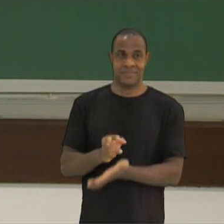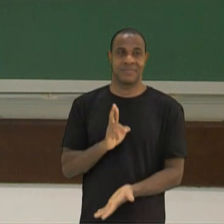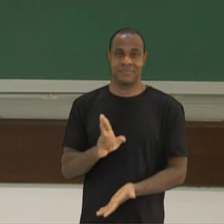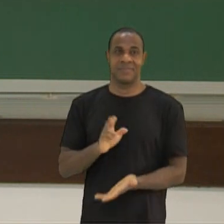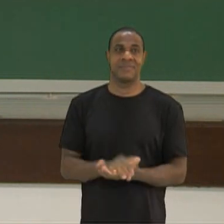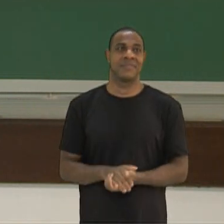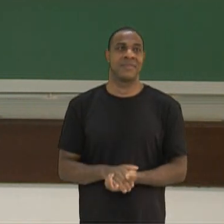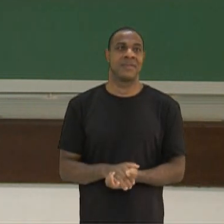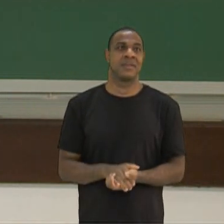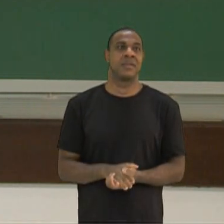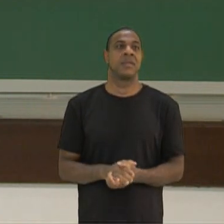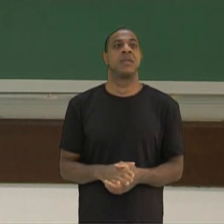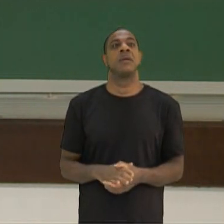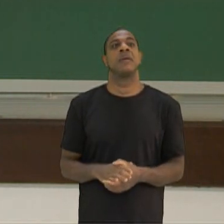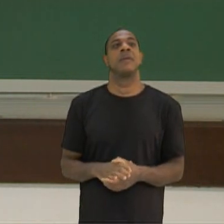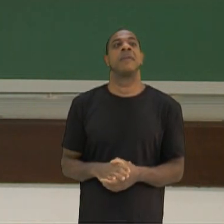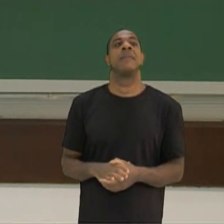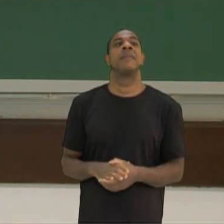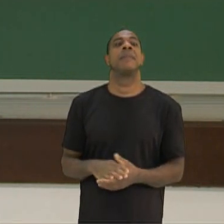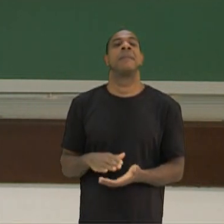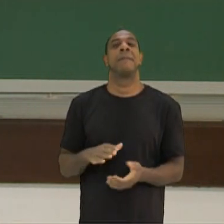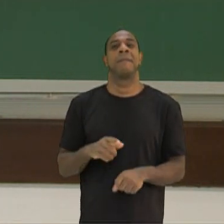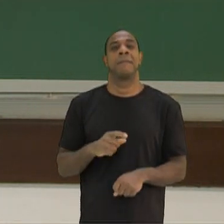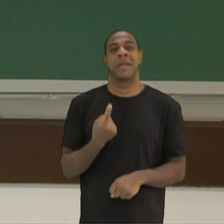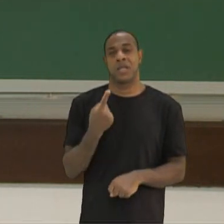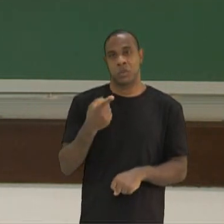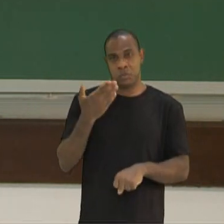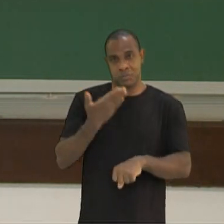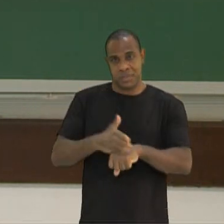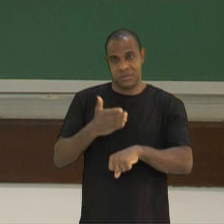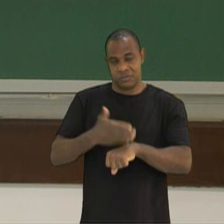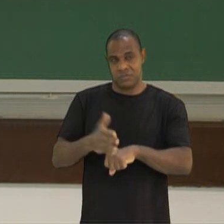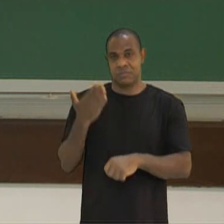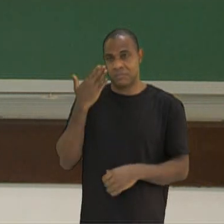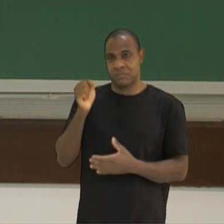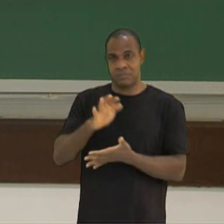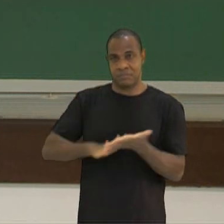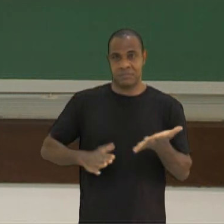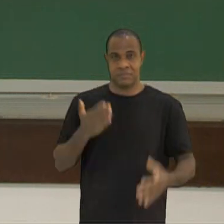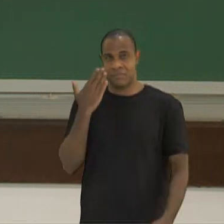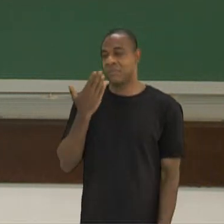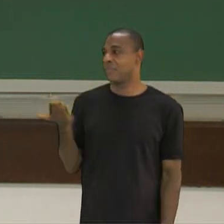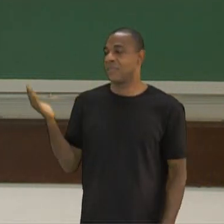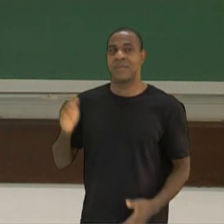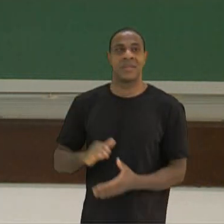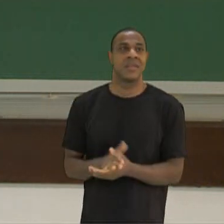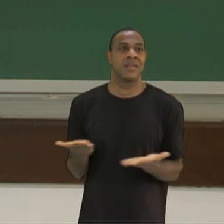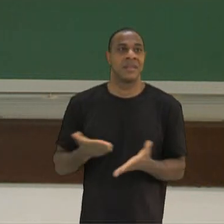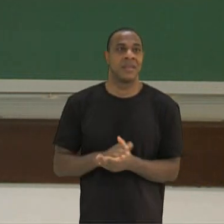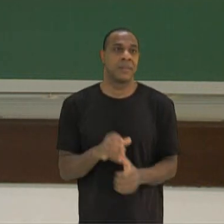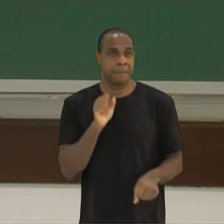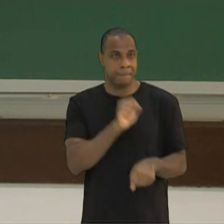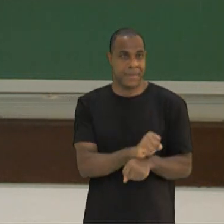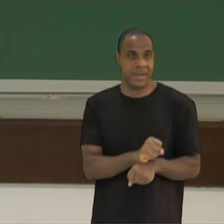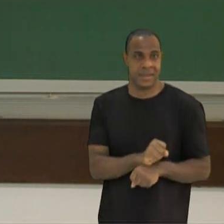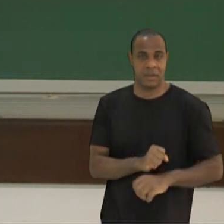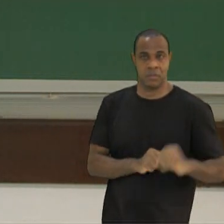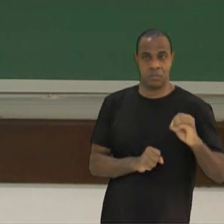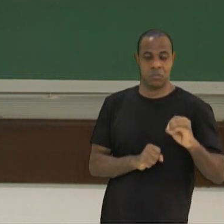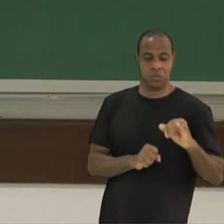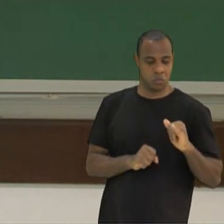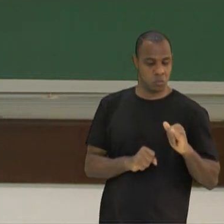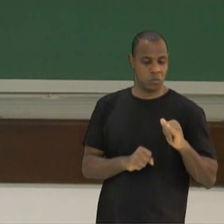E aí temos mais um exercício para você praticar mais um pouquinho, tá? Partindo do repouso, um